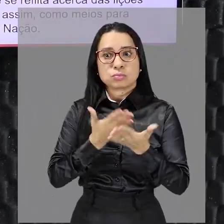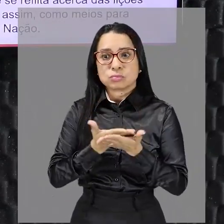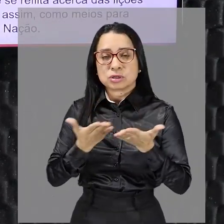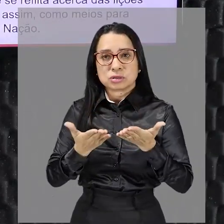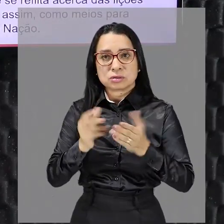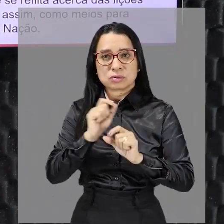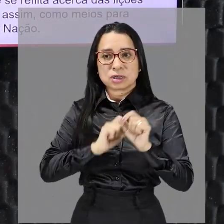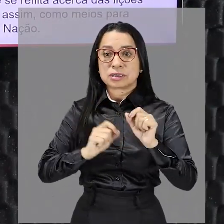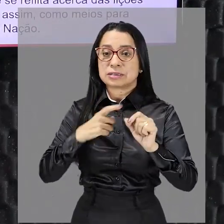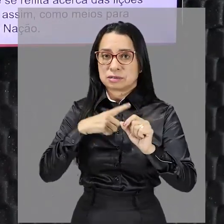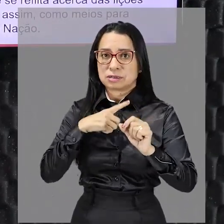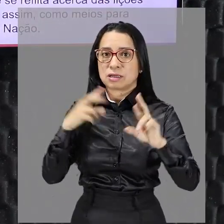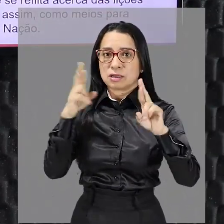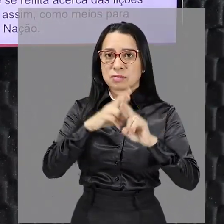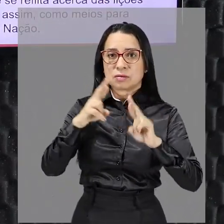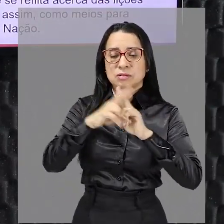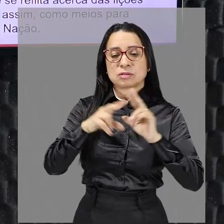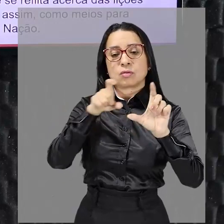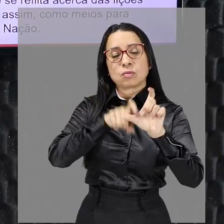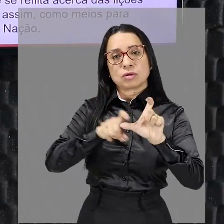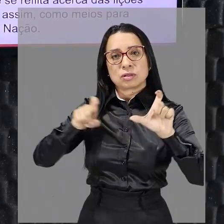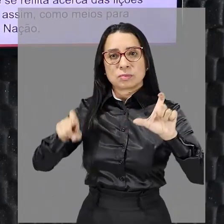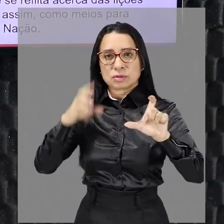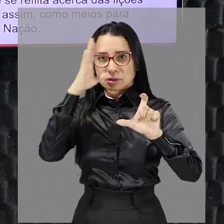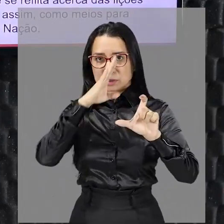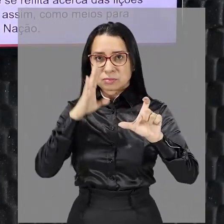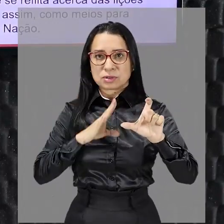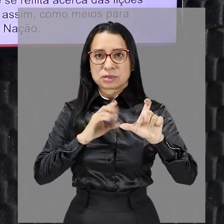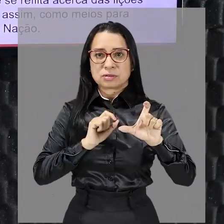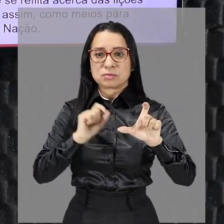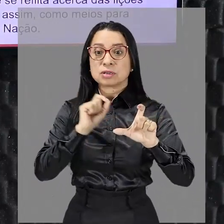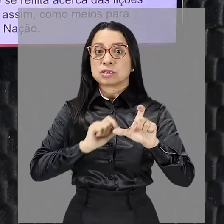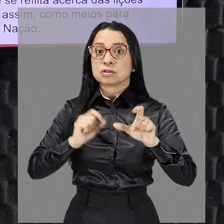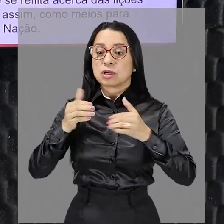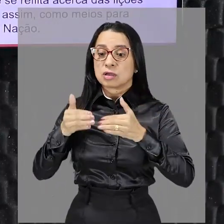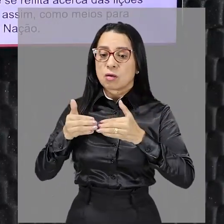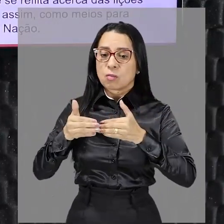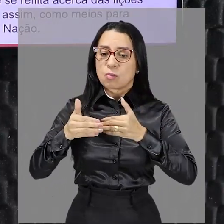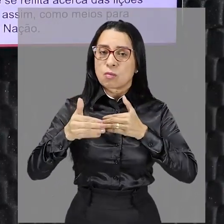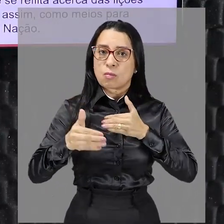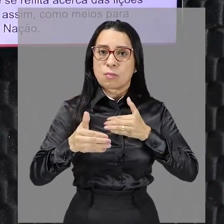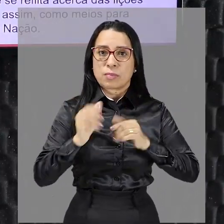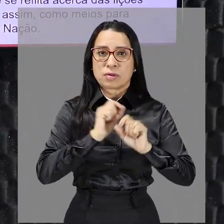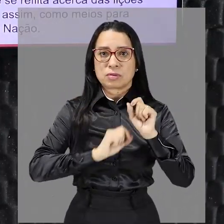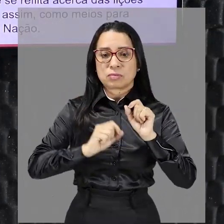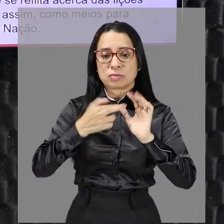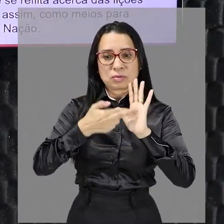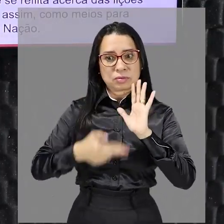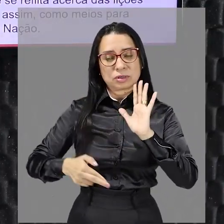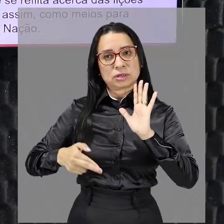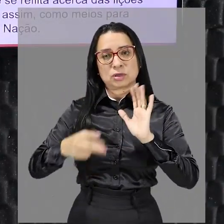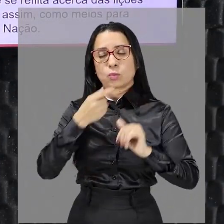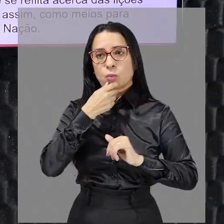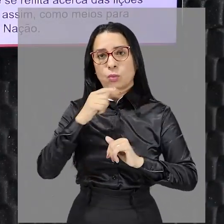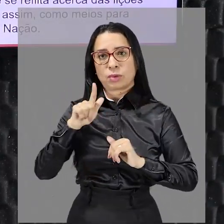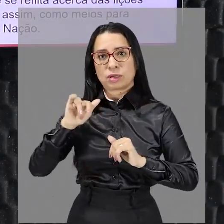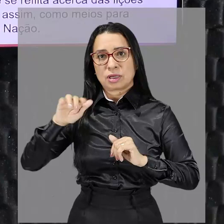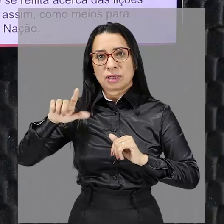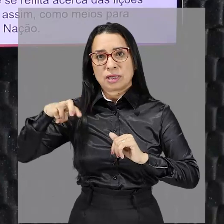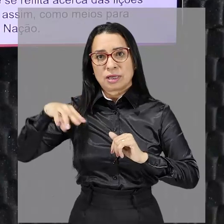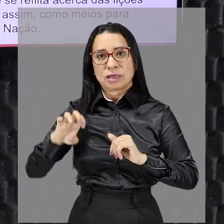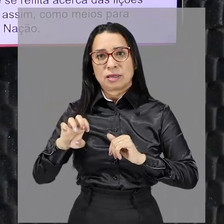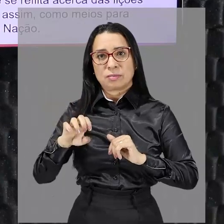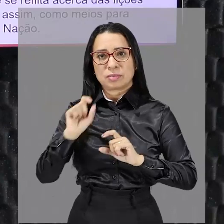com a independência do Brasil. E esse aí vai ser o fio condutor da redação do Guilherme. É a partir daí que ele vai